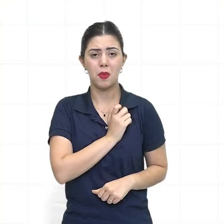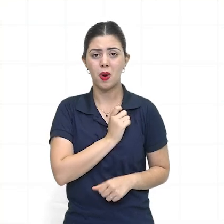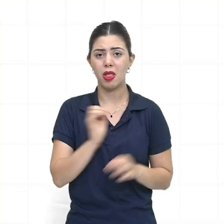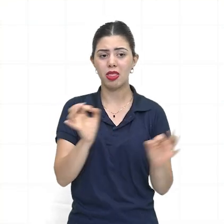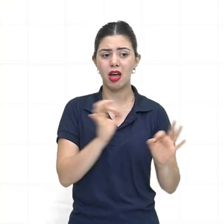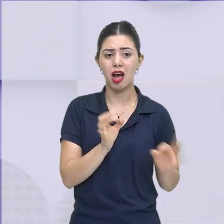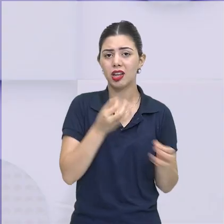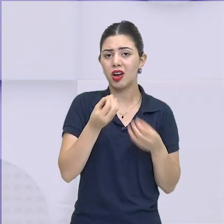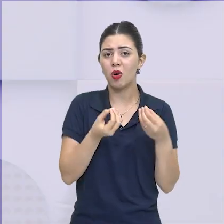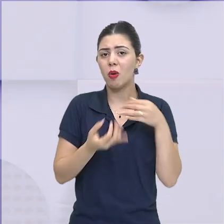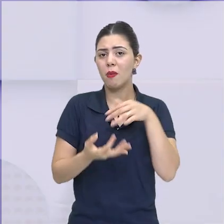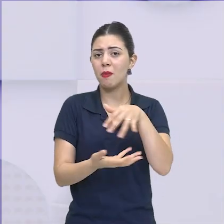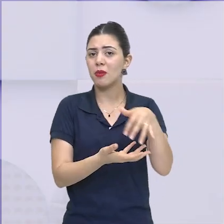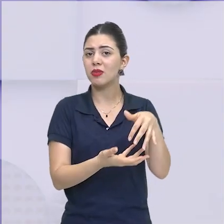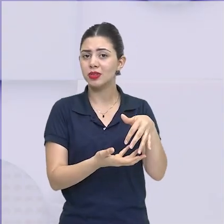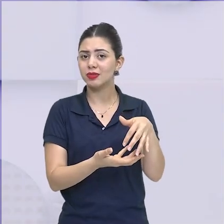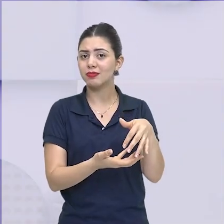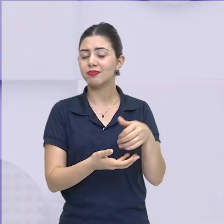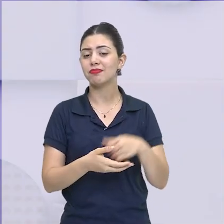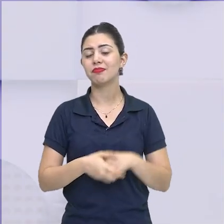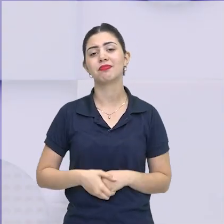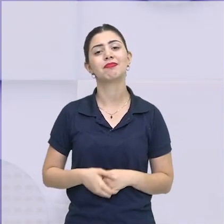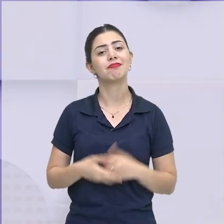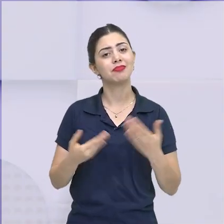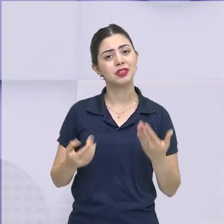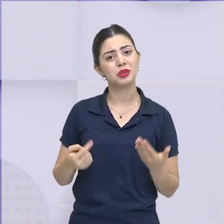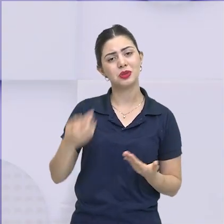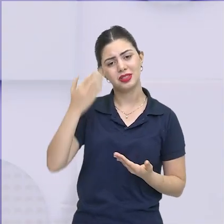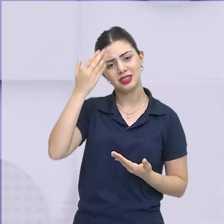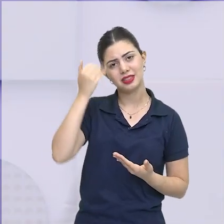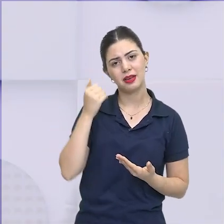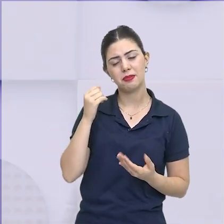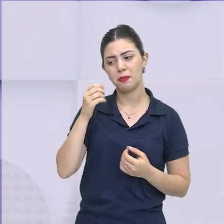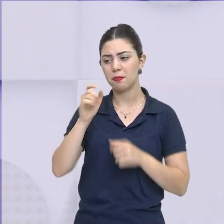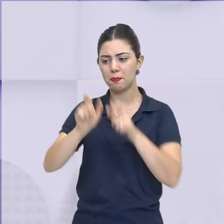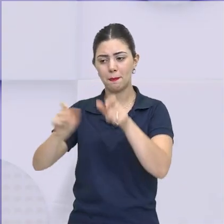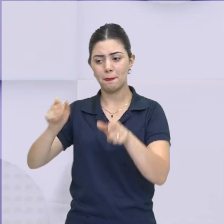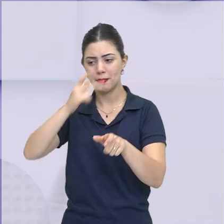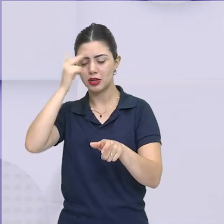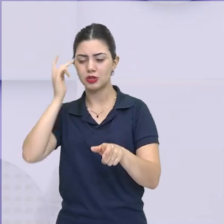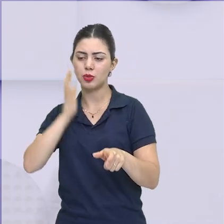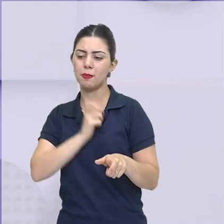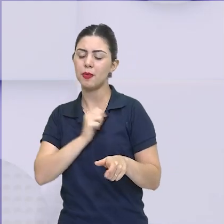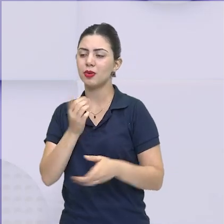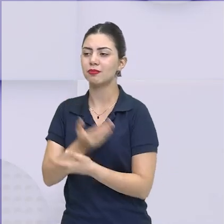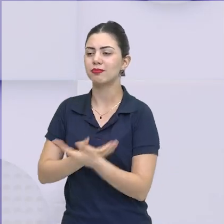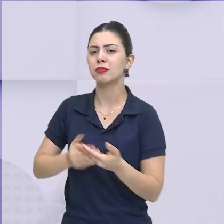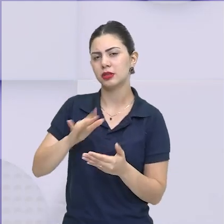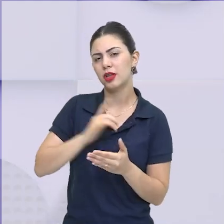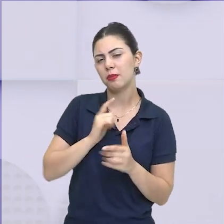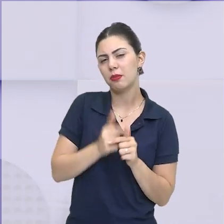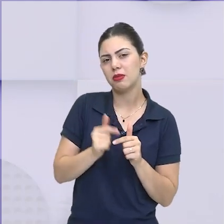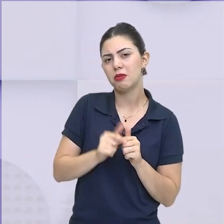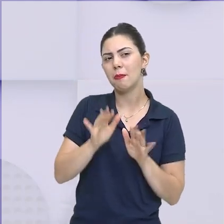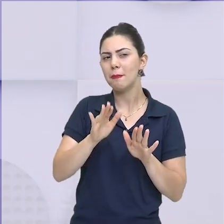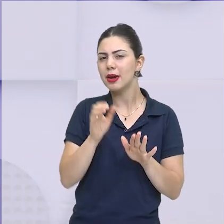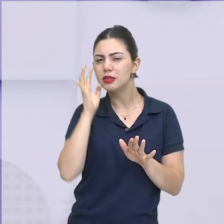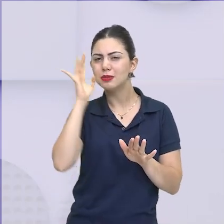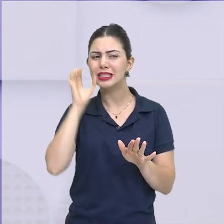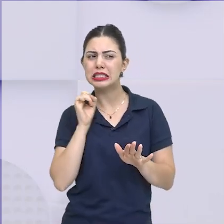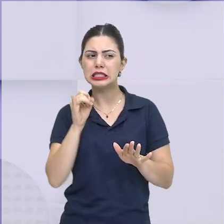mundo seria. Se é difícil com pessoas se amando, imagine se não houvesse o amor